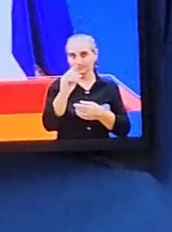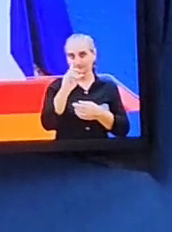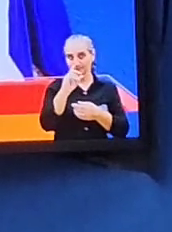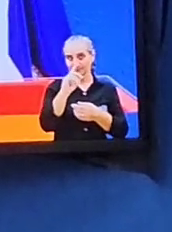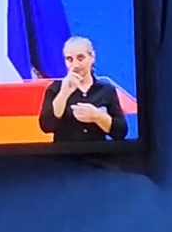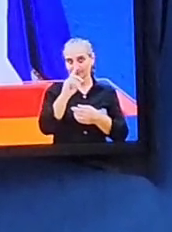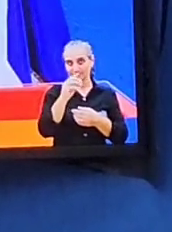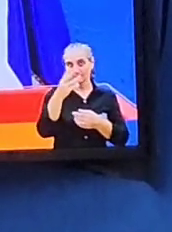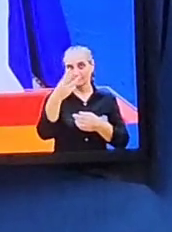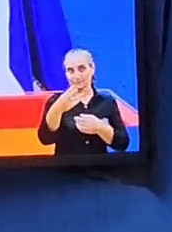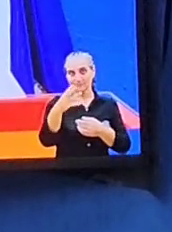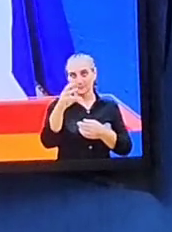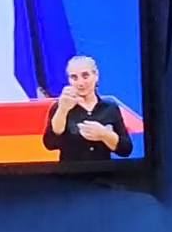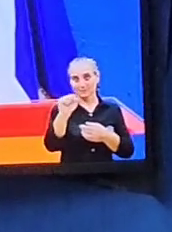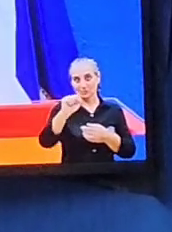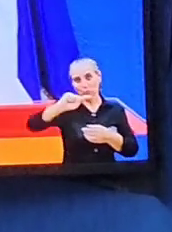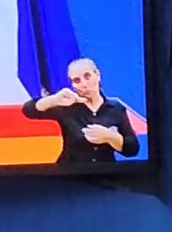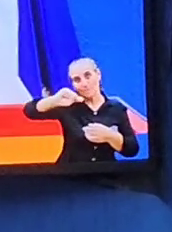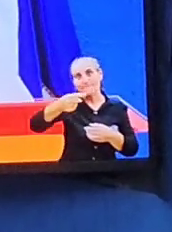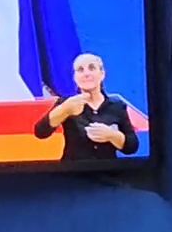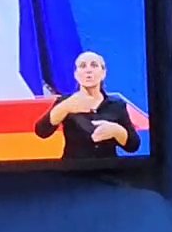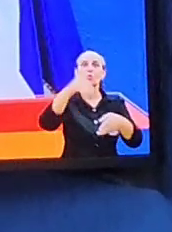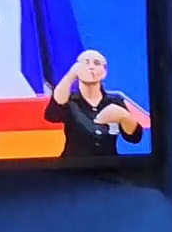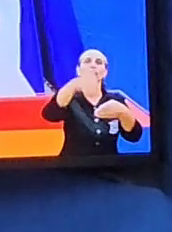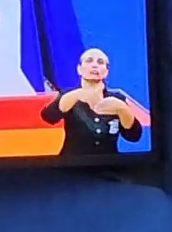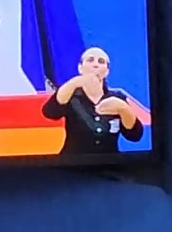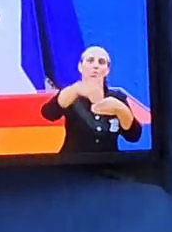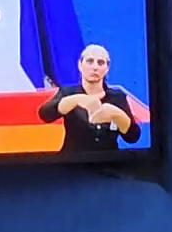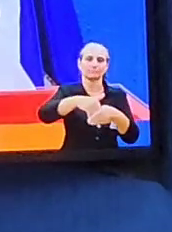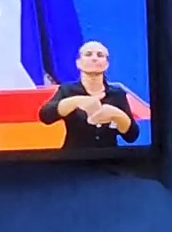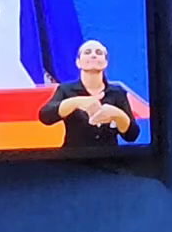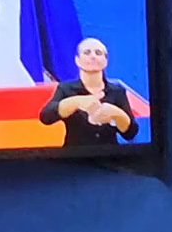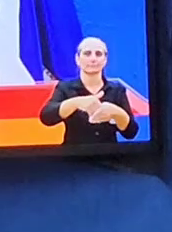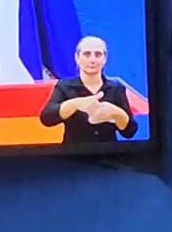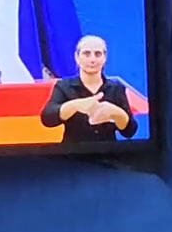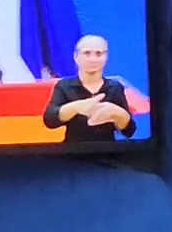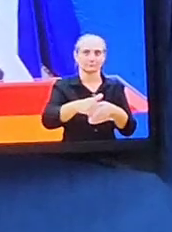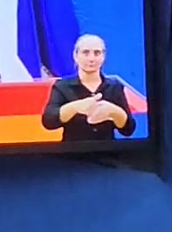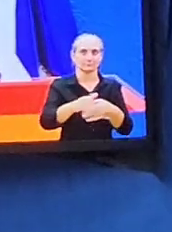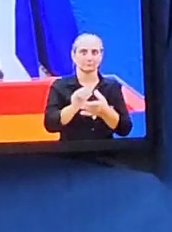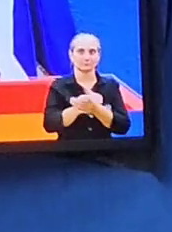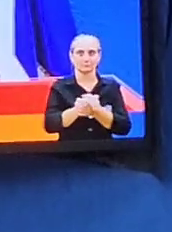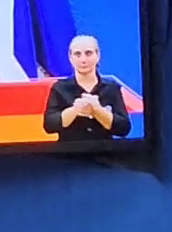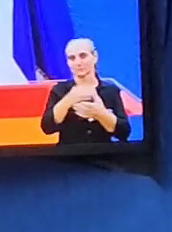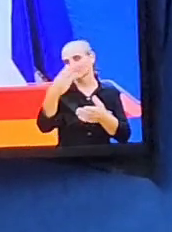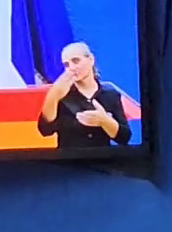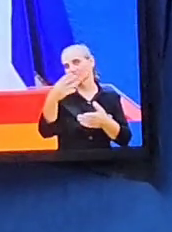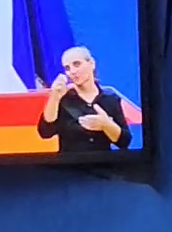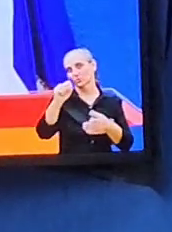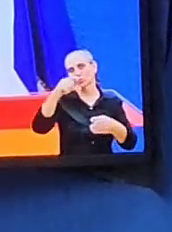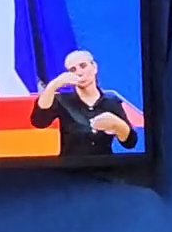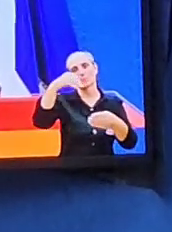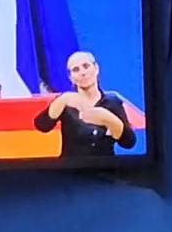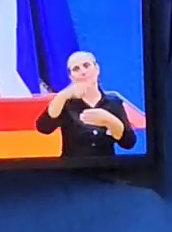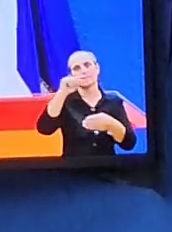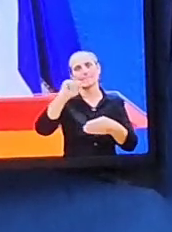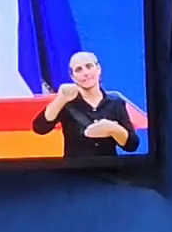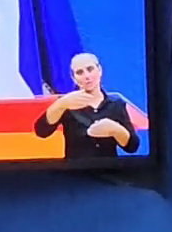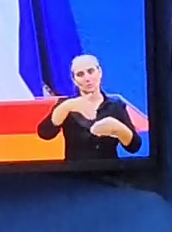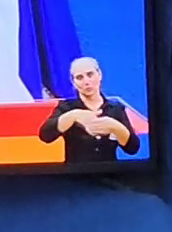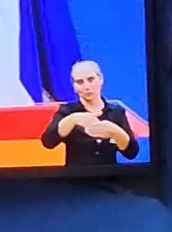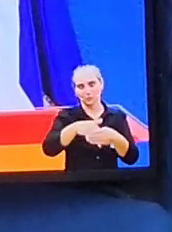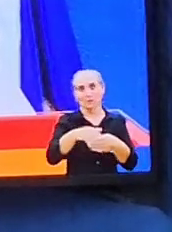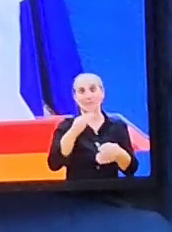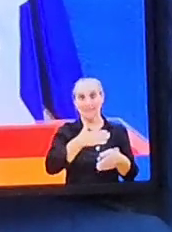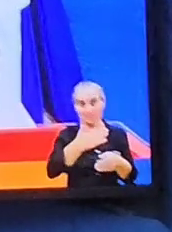foram 38 mil votos, mas não serão os 38 mil votos. Serei